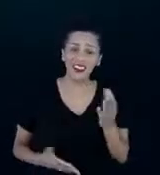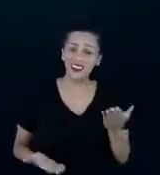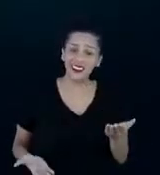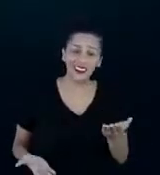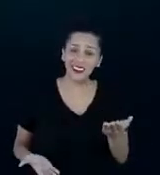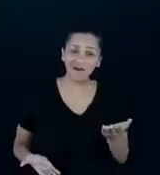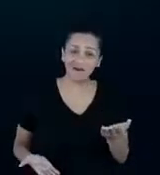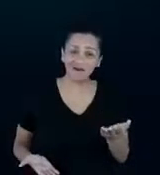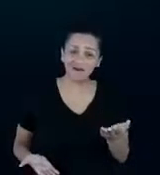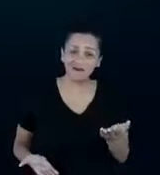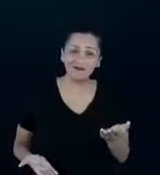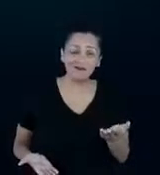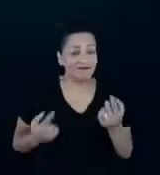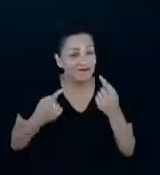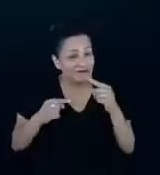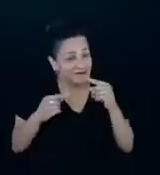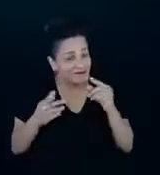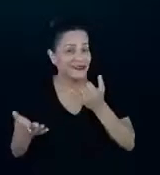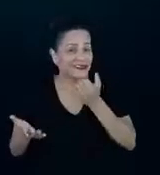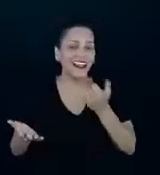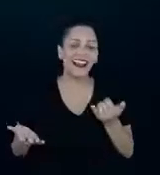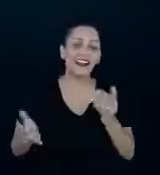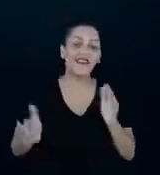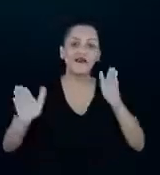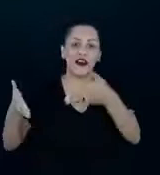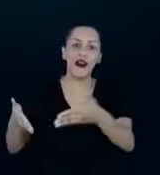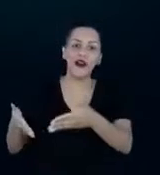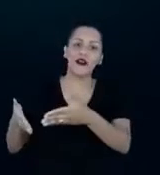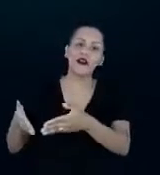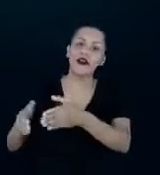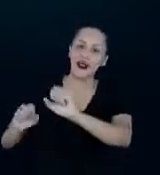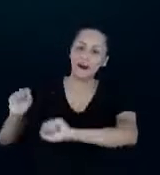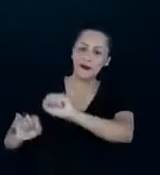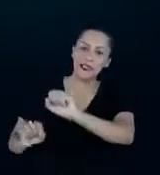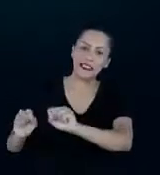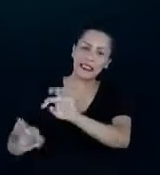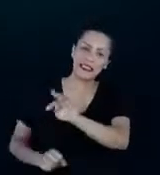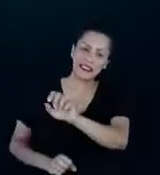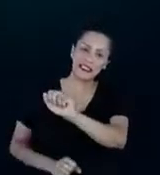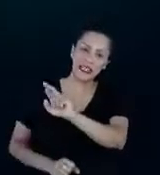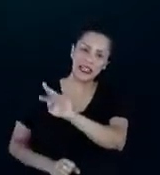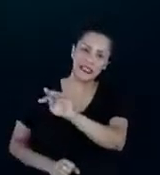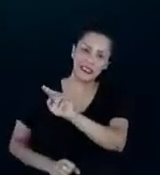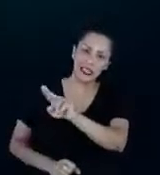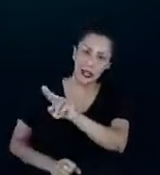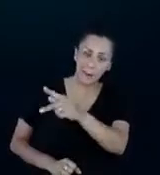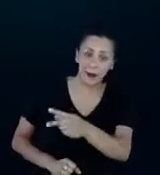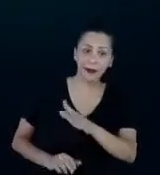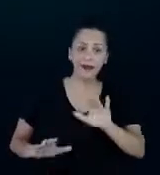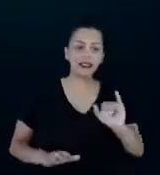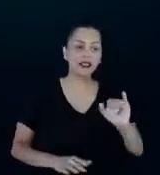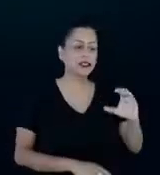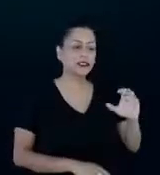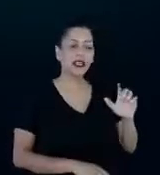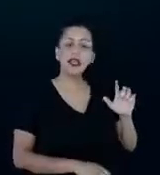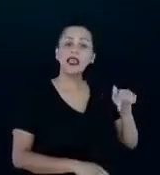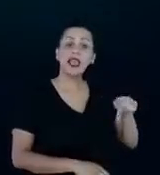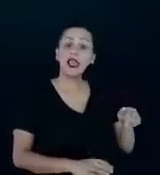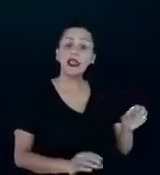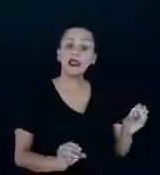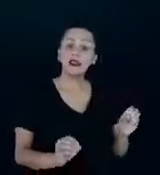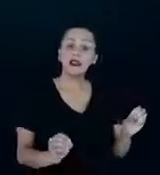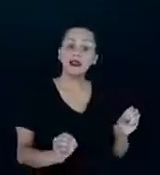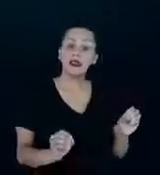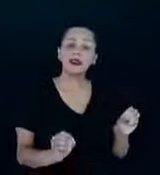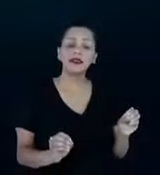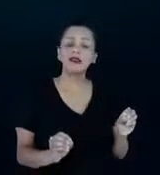em startups e esquece ICTs. Então, eu acho que a gente merece, nós temos aí um histórico muito grande de desenvolvimento tecnológico, somos importantes, a